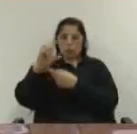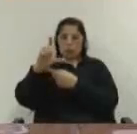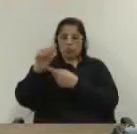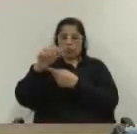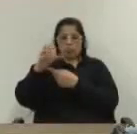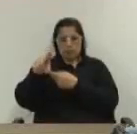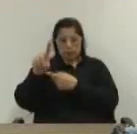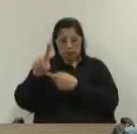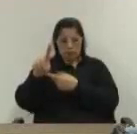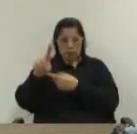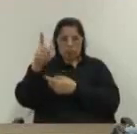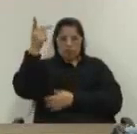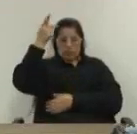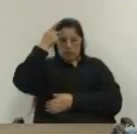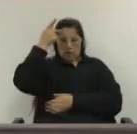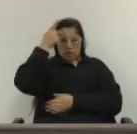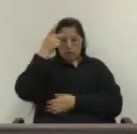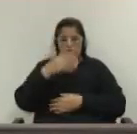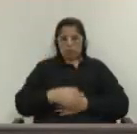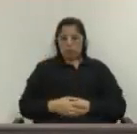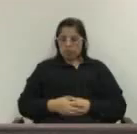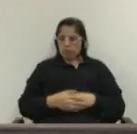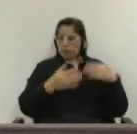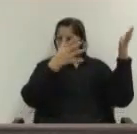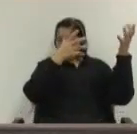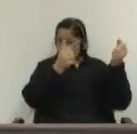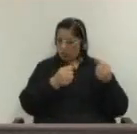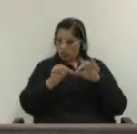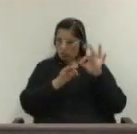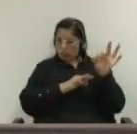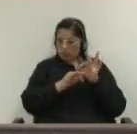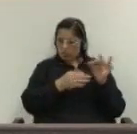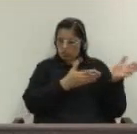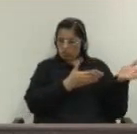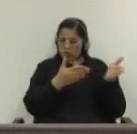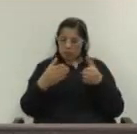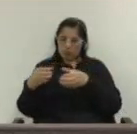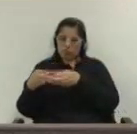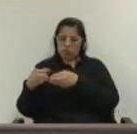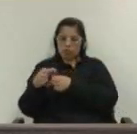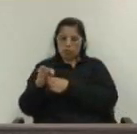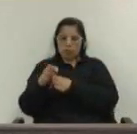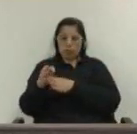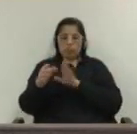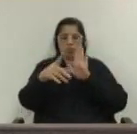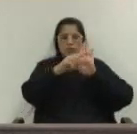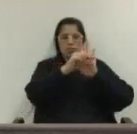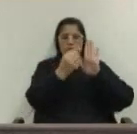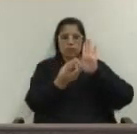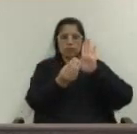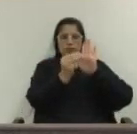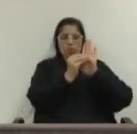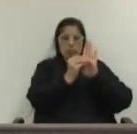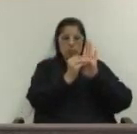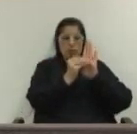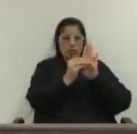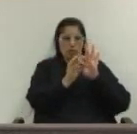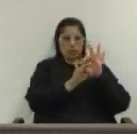Projeto de lei. A mesa recebe o projeto e encaminha as comissões. Ao secretário. Emenda modificativa ao projeto de lei